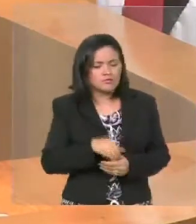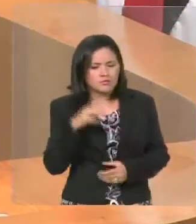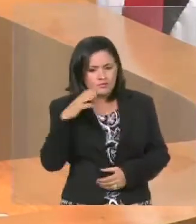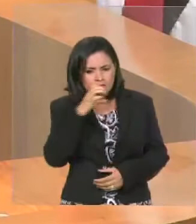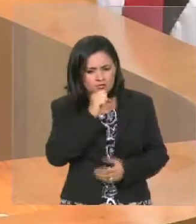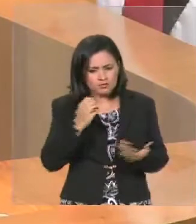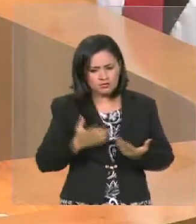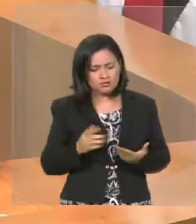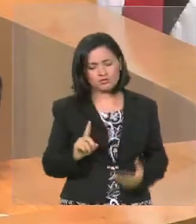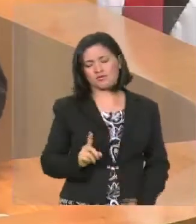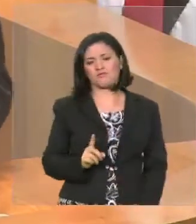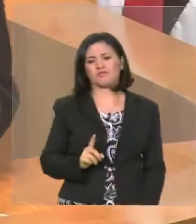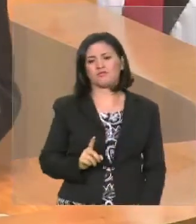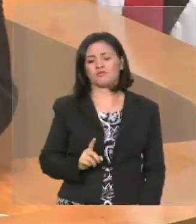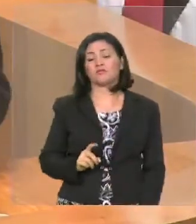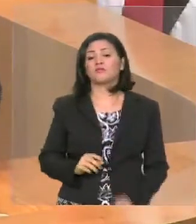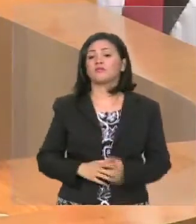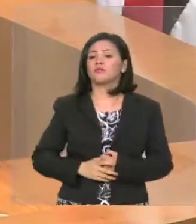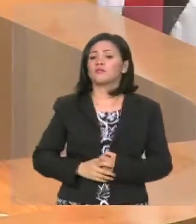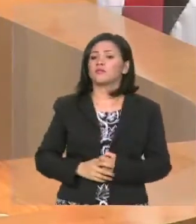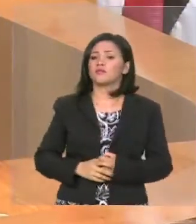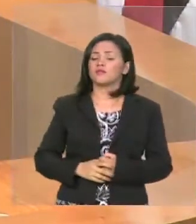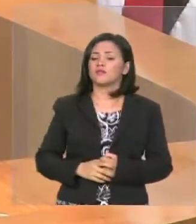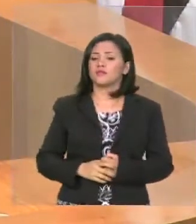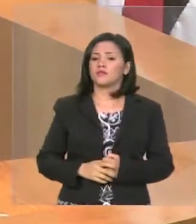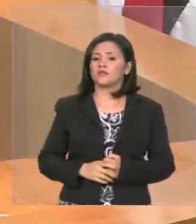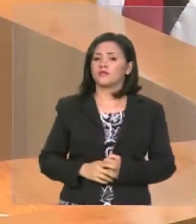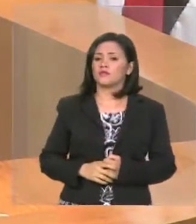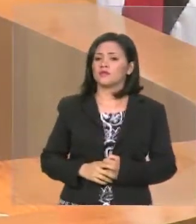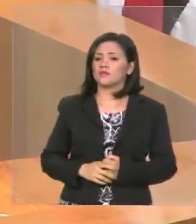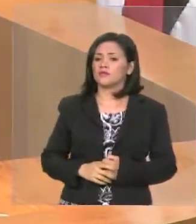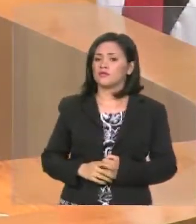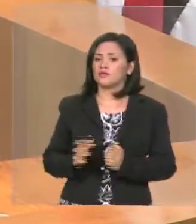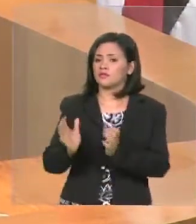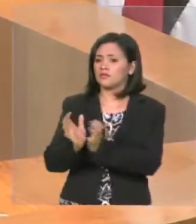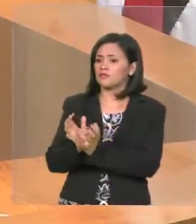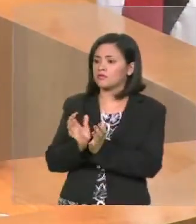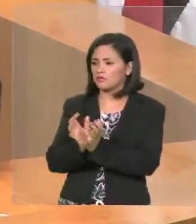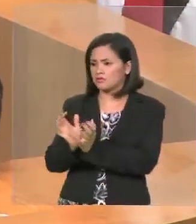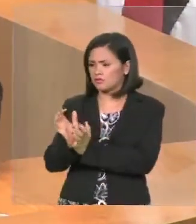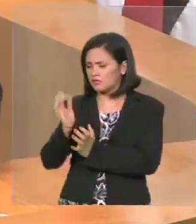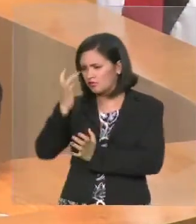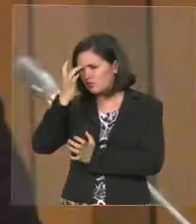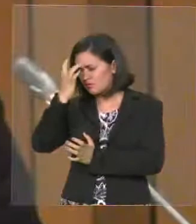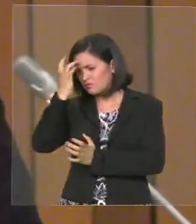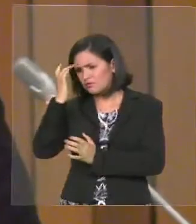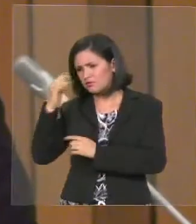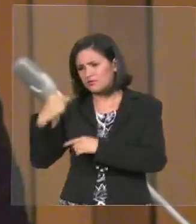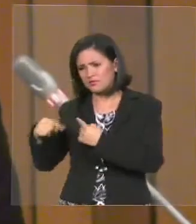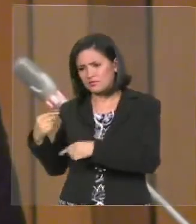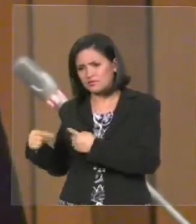na campanha desacreditado por boa parte da classe política, boa parte dos meus pares,